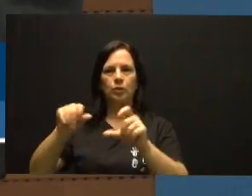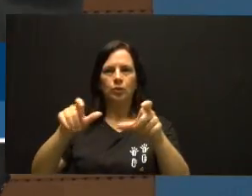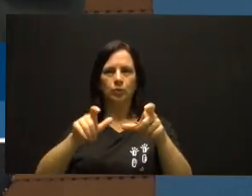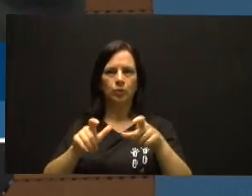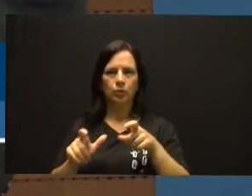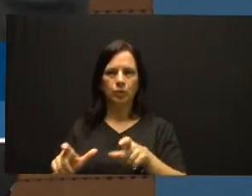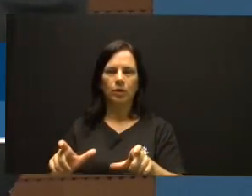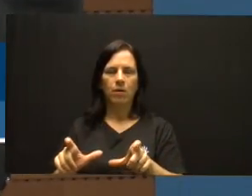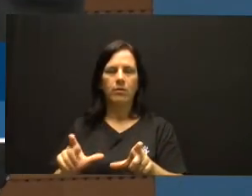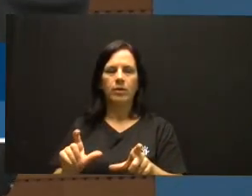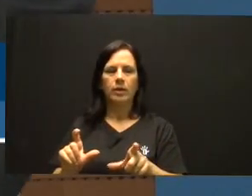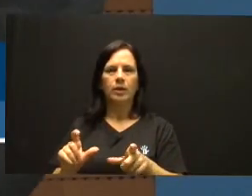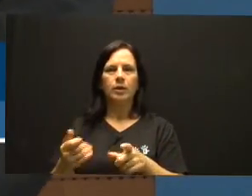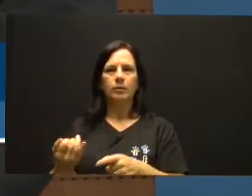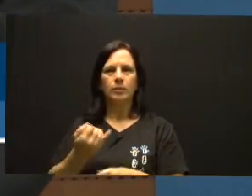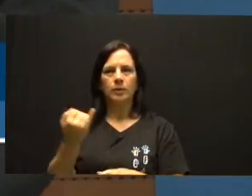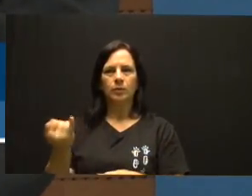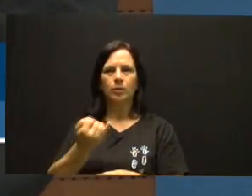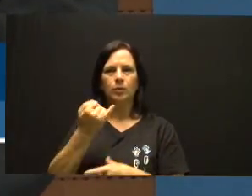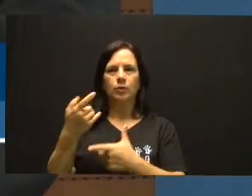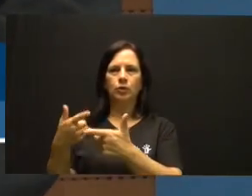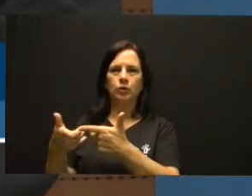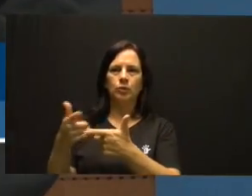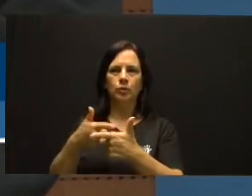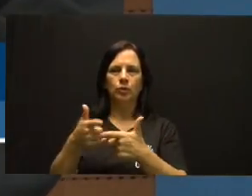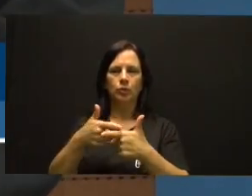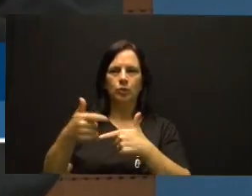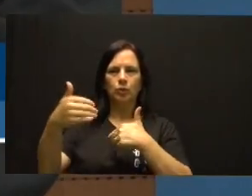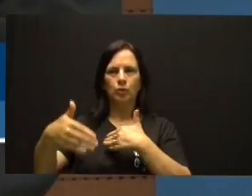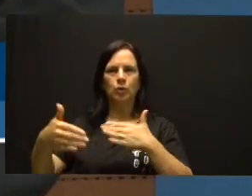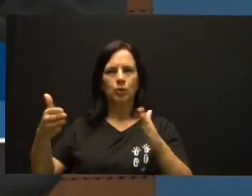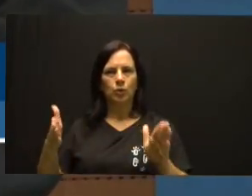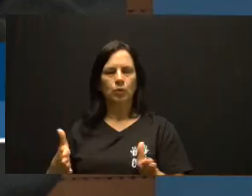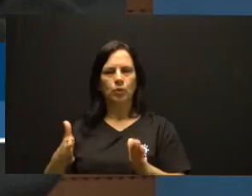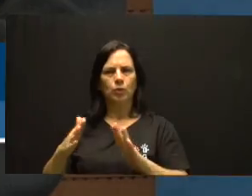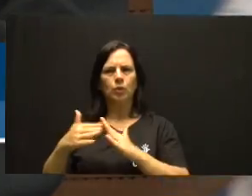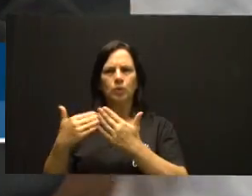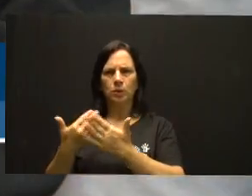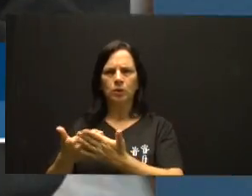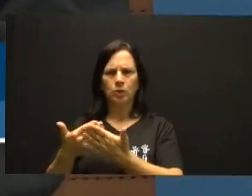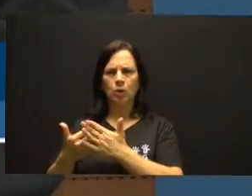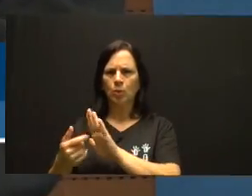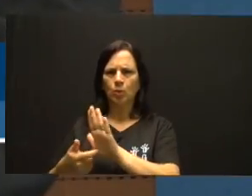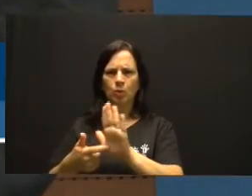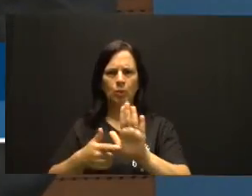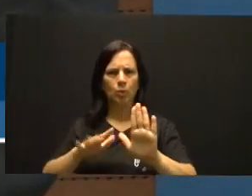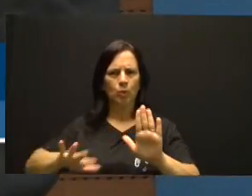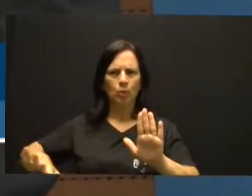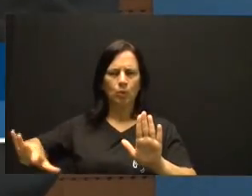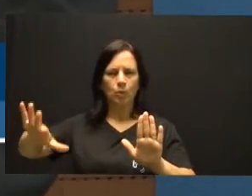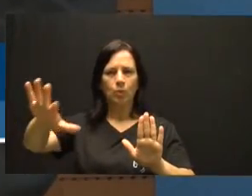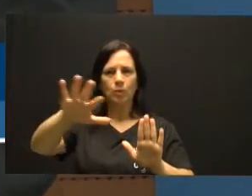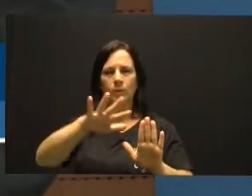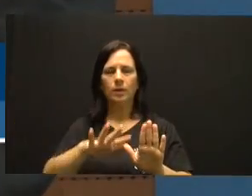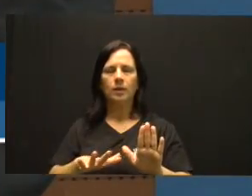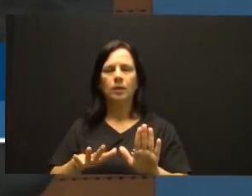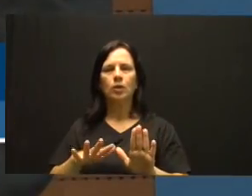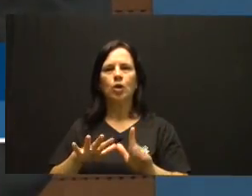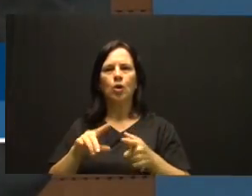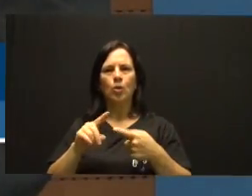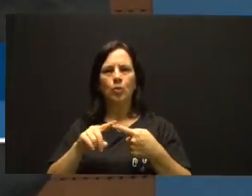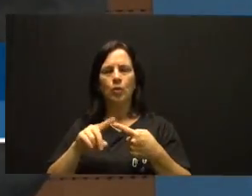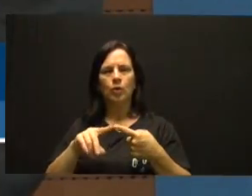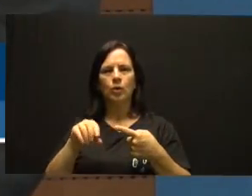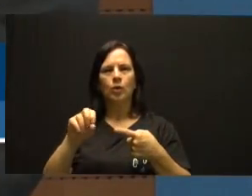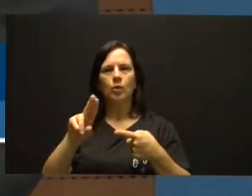lamentavelmente, principalmente na questão estrutural das escolas, porque nós apontávamos todas, vereador Laércio. Como Vossa Excelência aqui pontuou o anexo